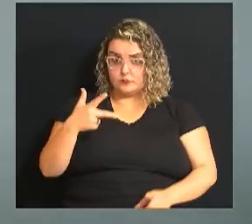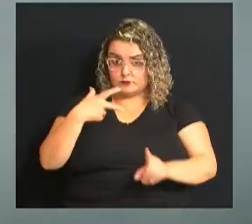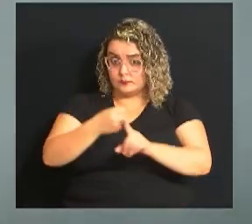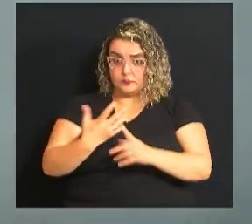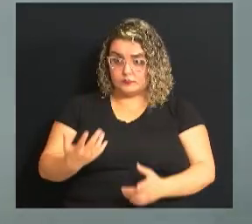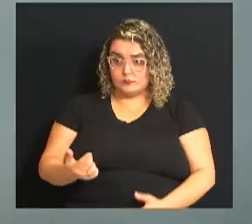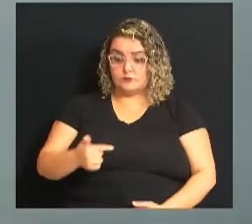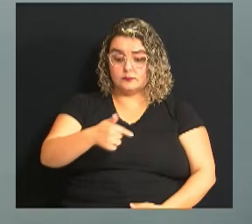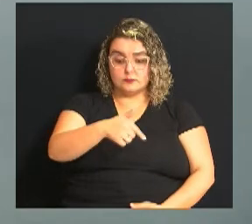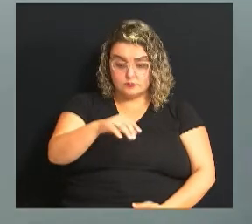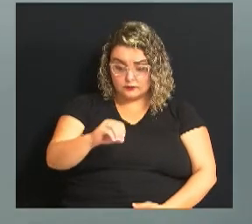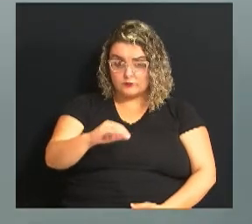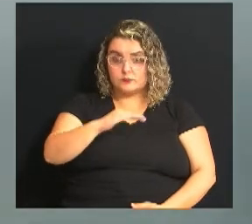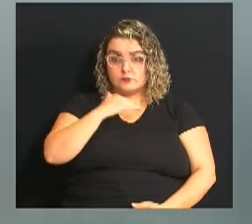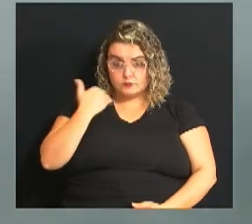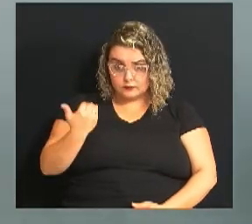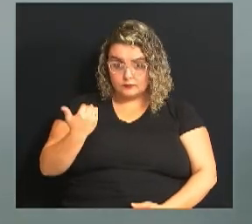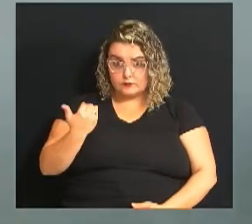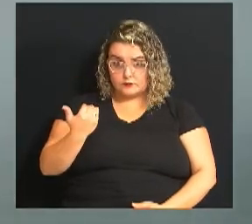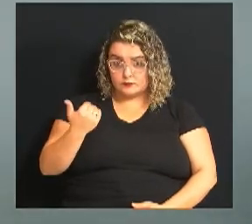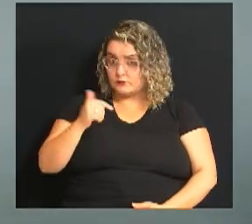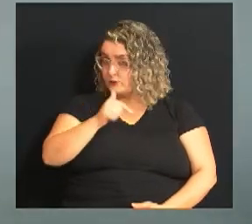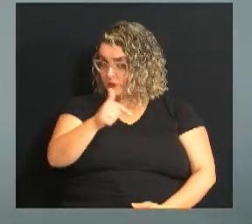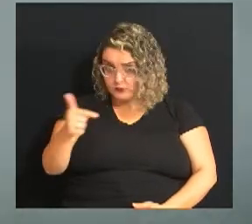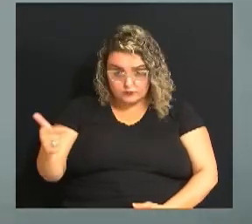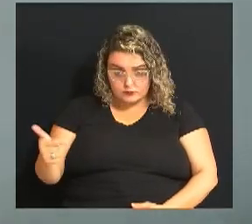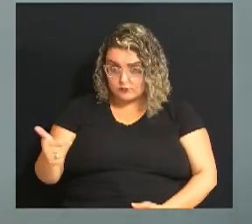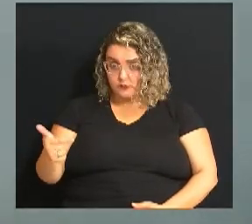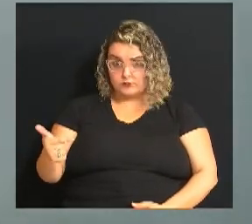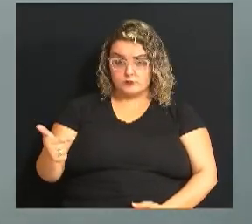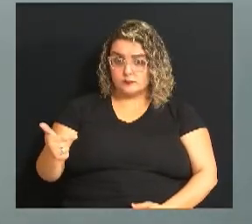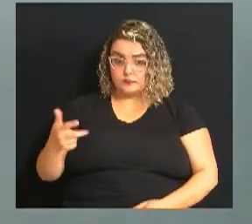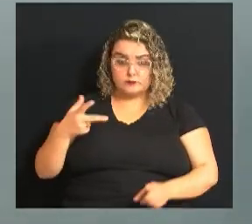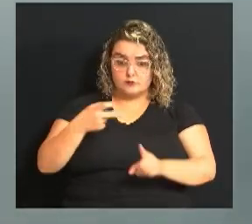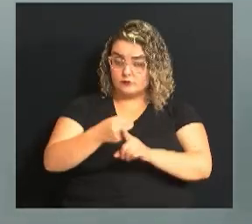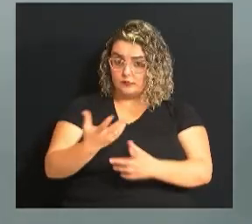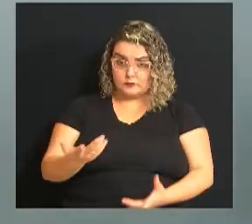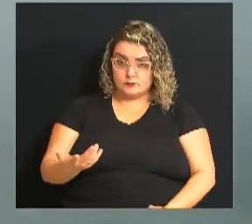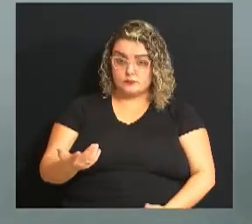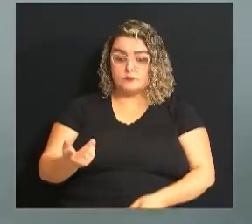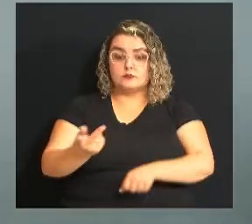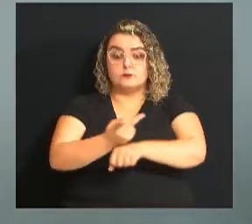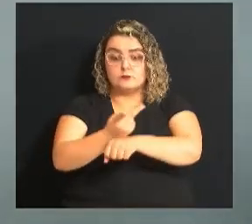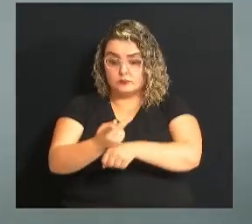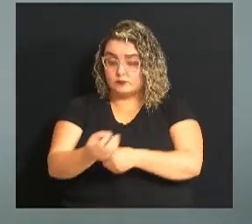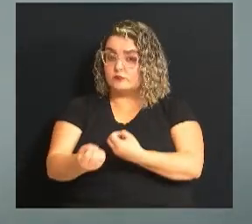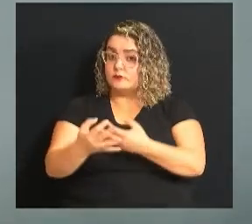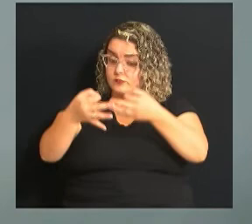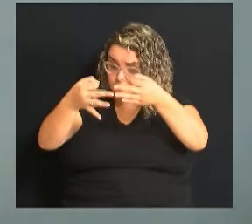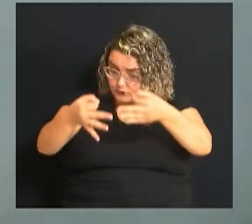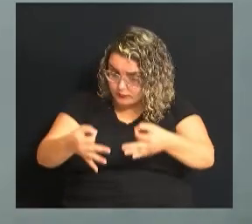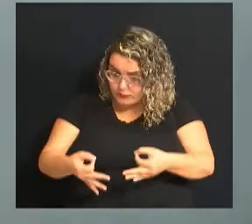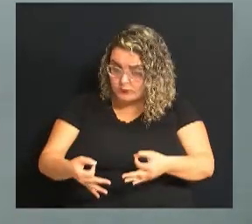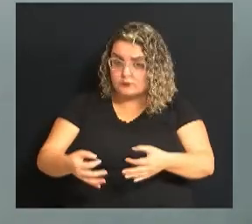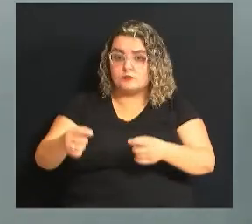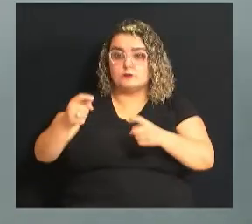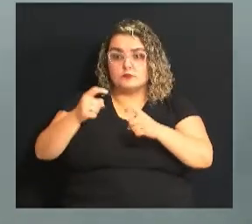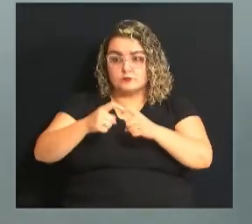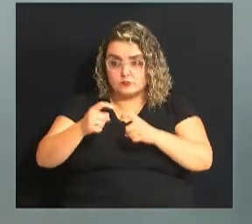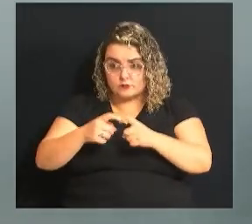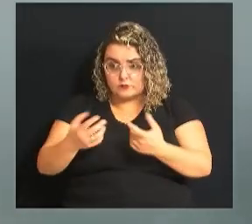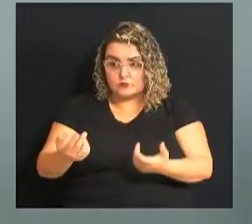a gente não acredite nessas notícias falsas, que a gente procure informações adequadas com seu médico ou